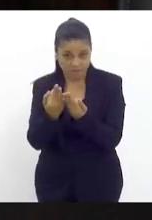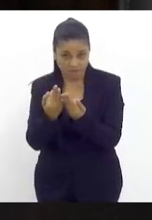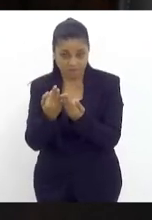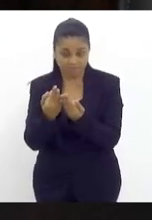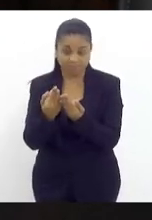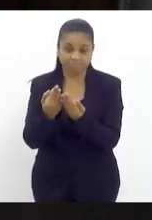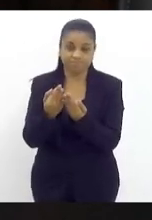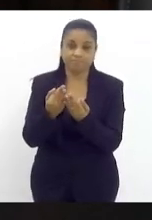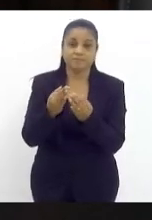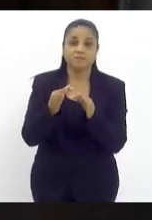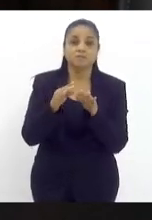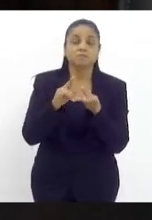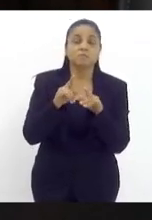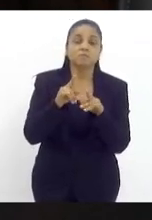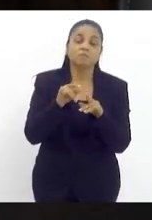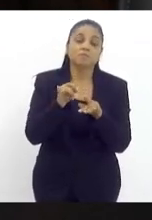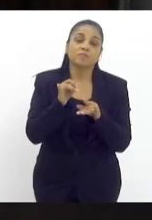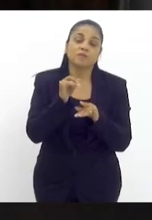muitas famílias no quesito